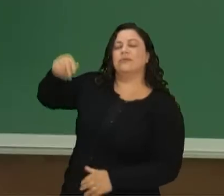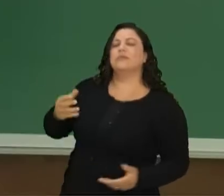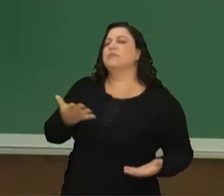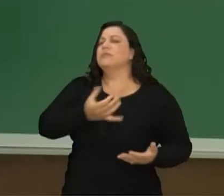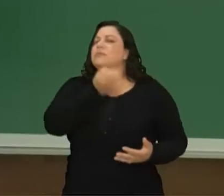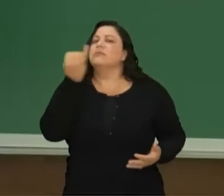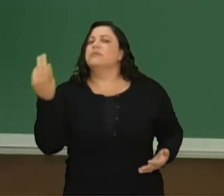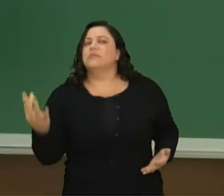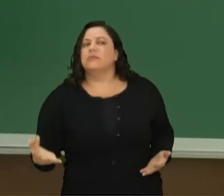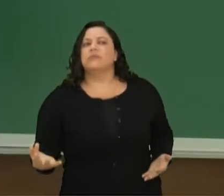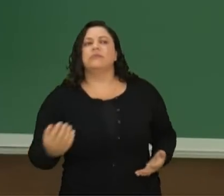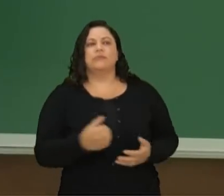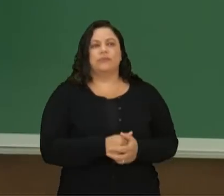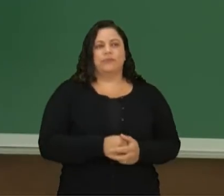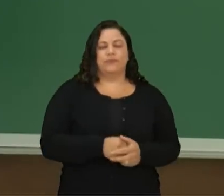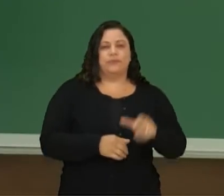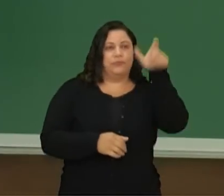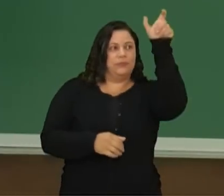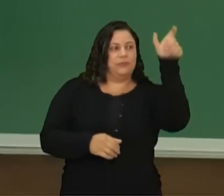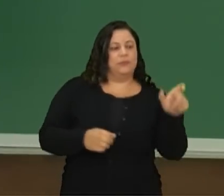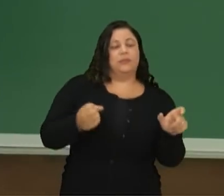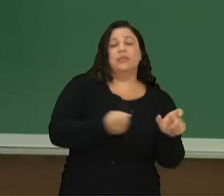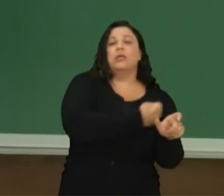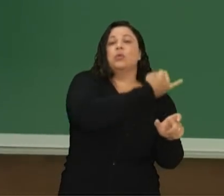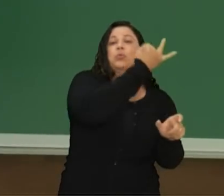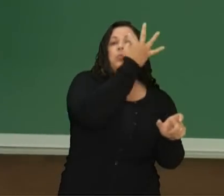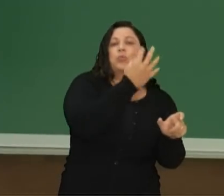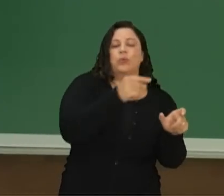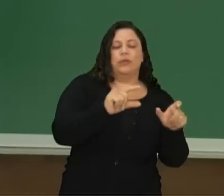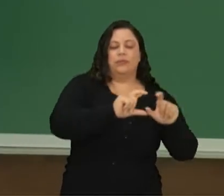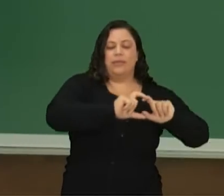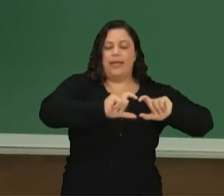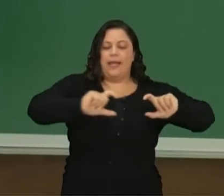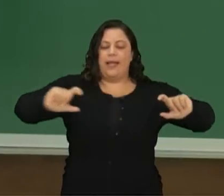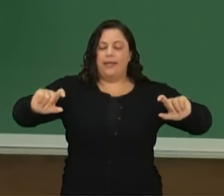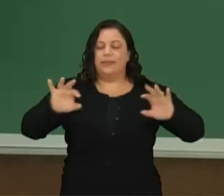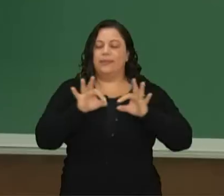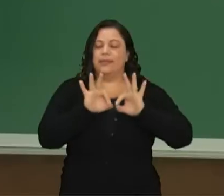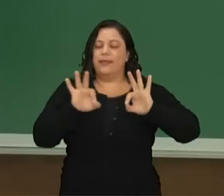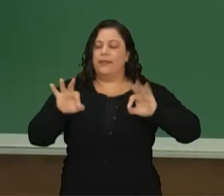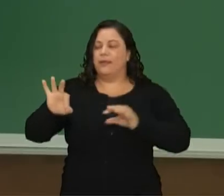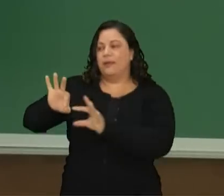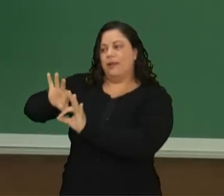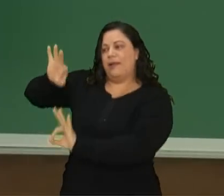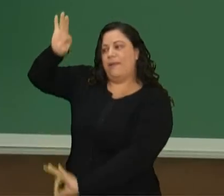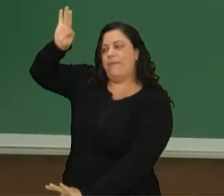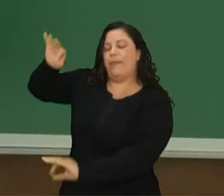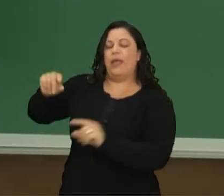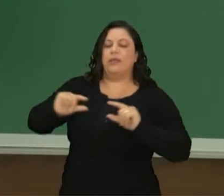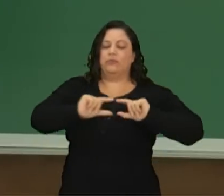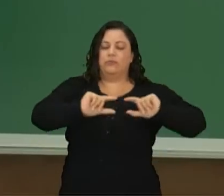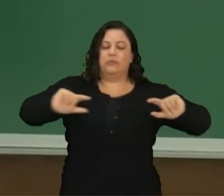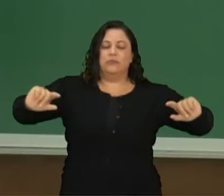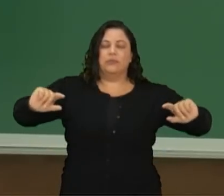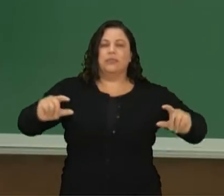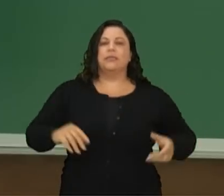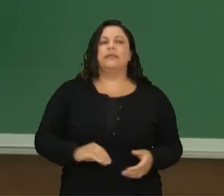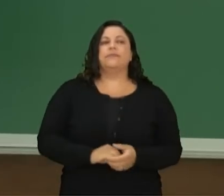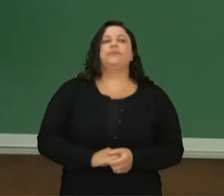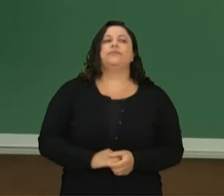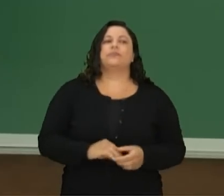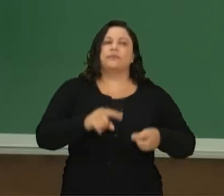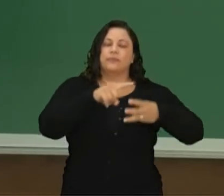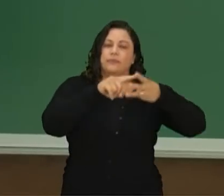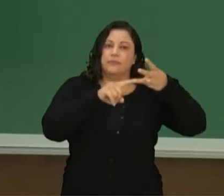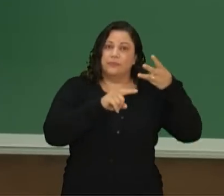de atletas e na horizontal a altura em metros. Nós temos que 3 atletas têm nosso valor